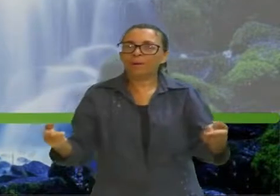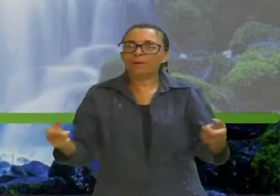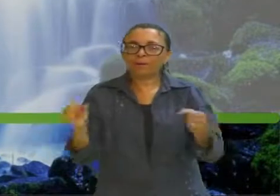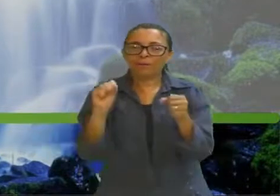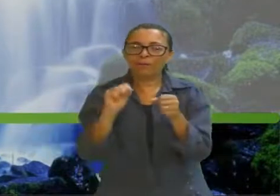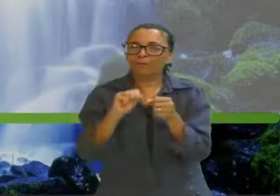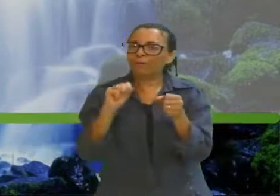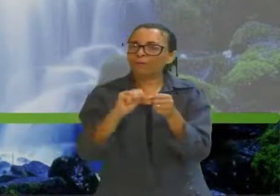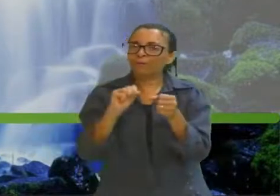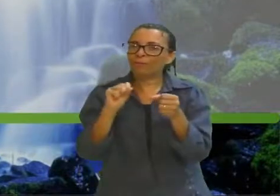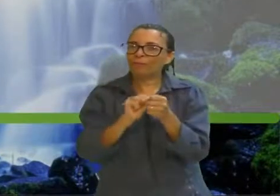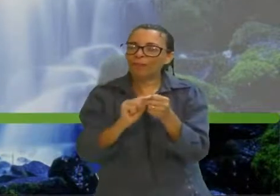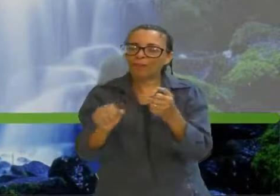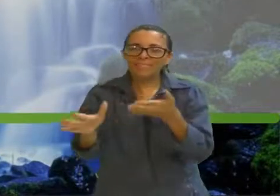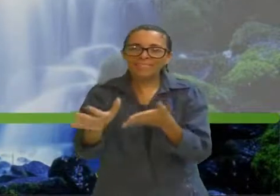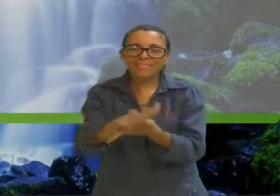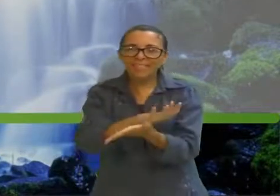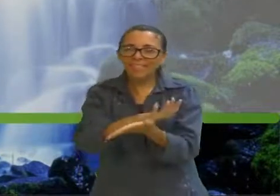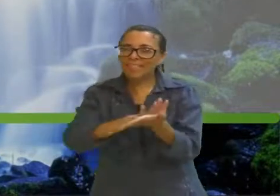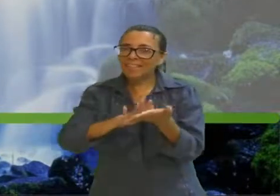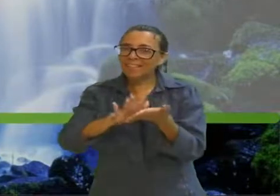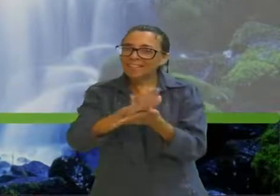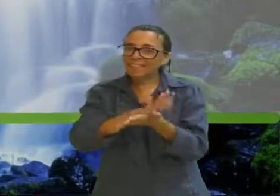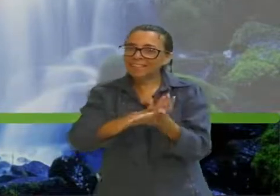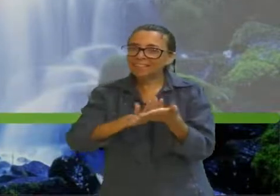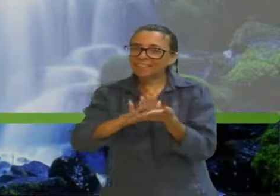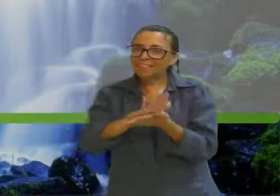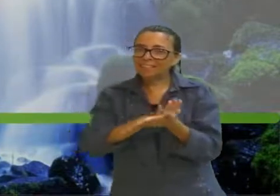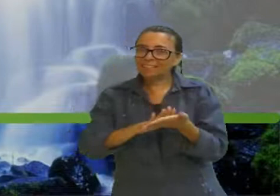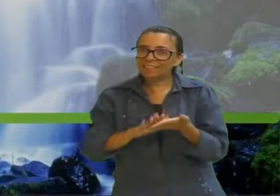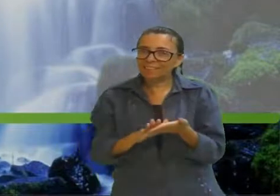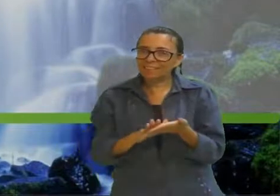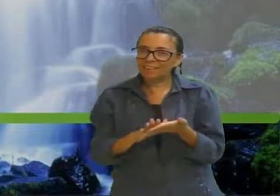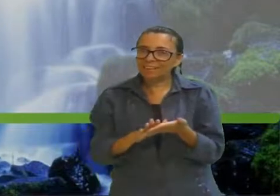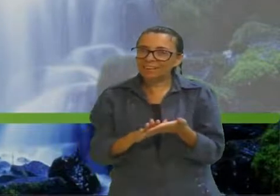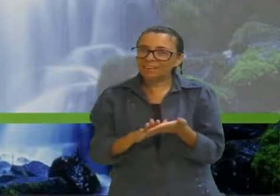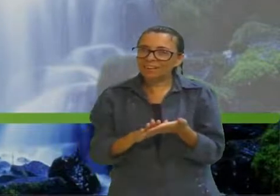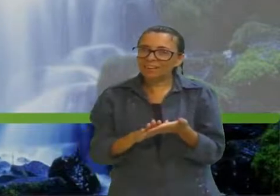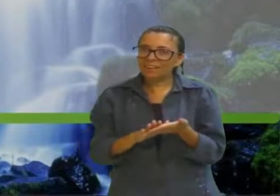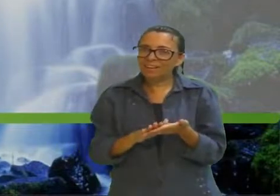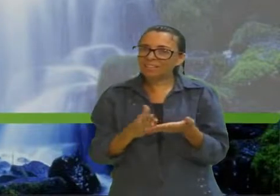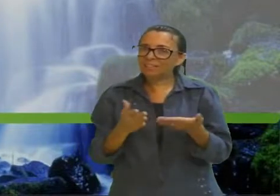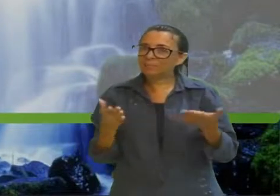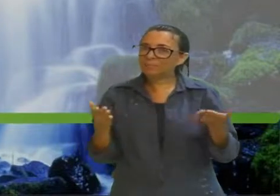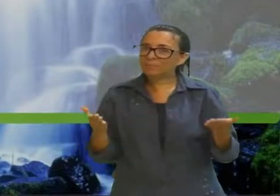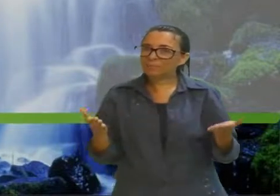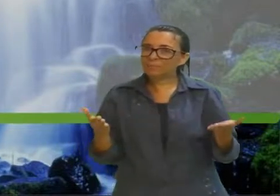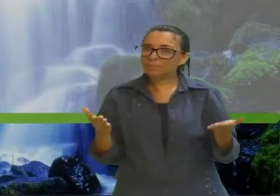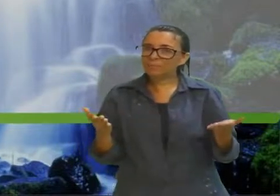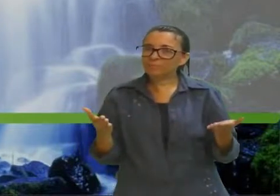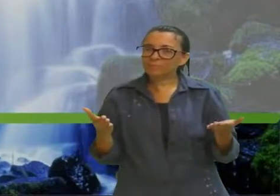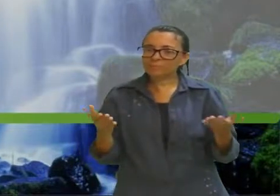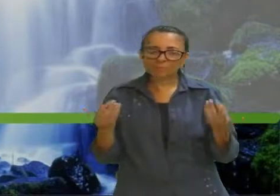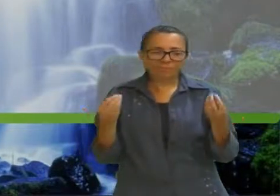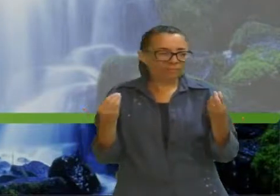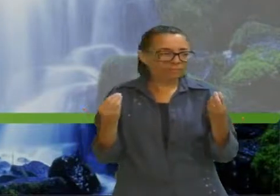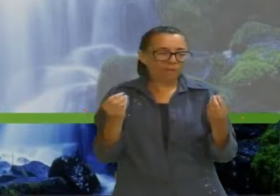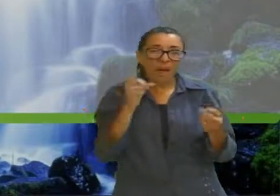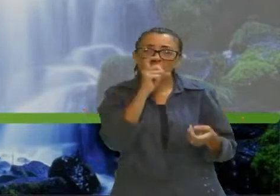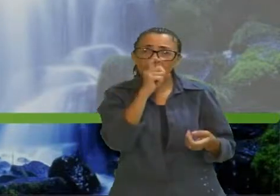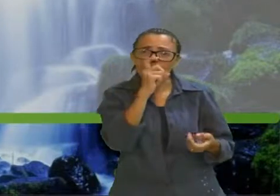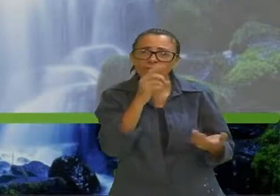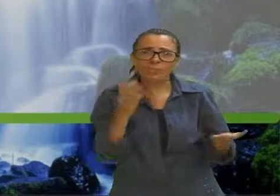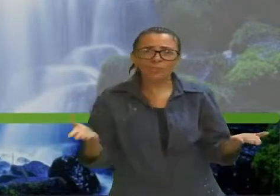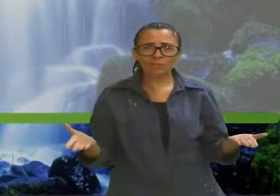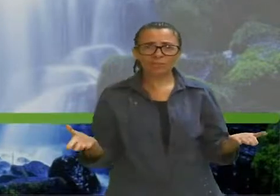ações, não são daquilo que a gente fala que temos fé, então a nossa fé é estéril,